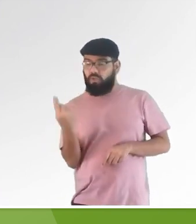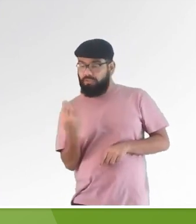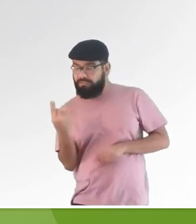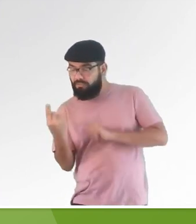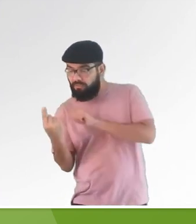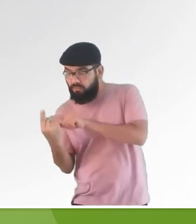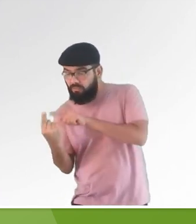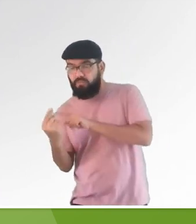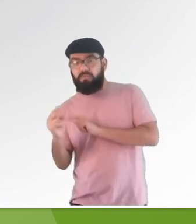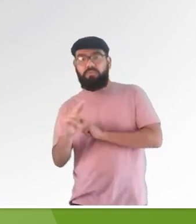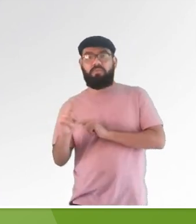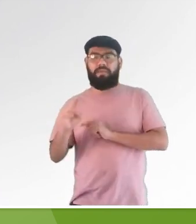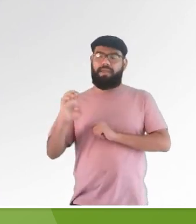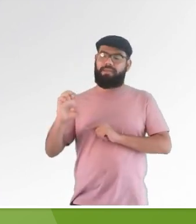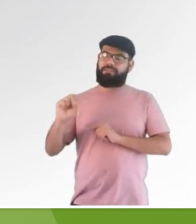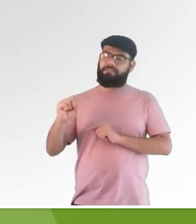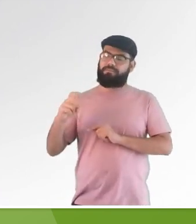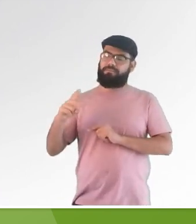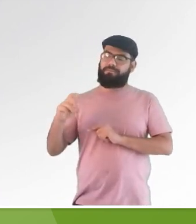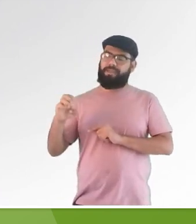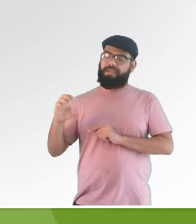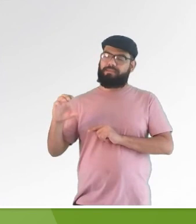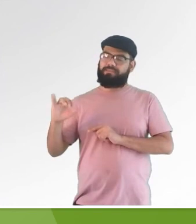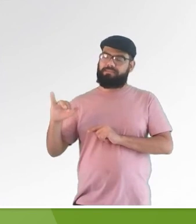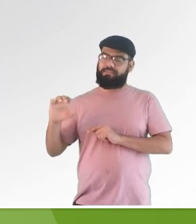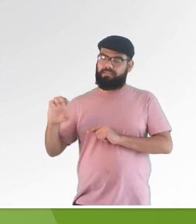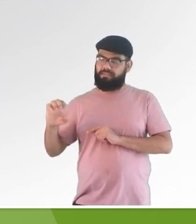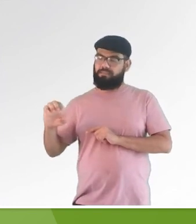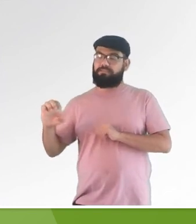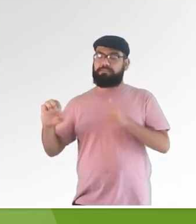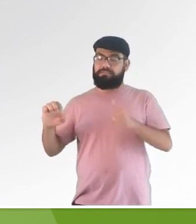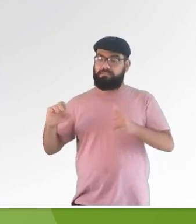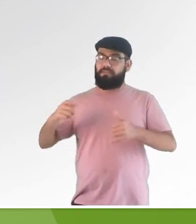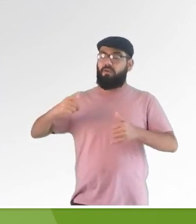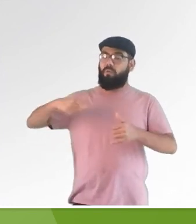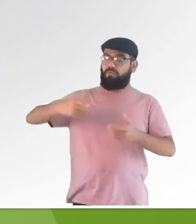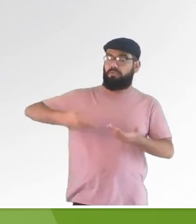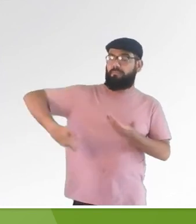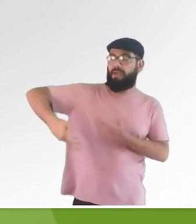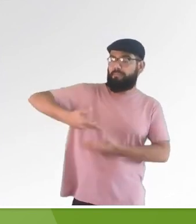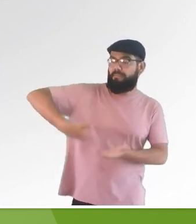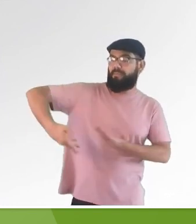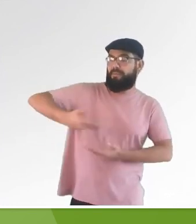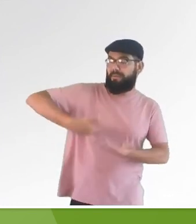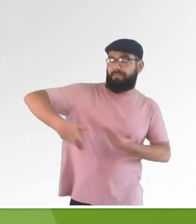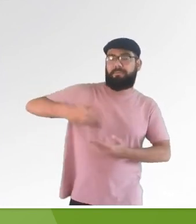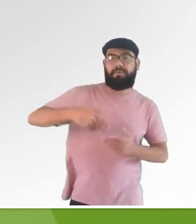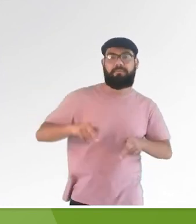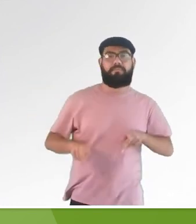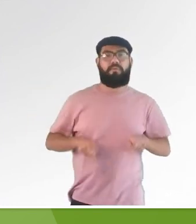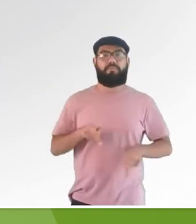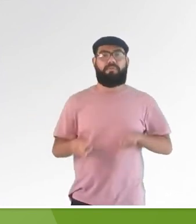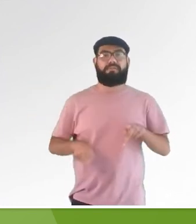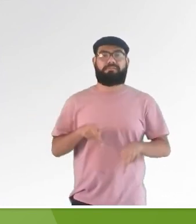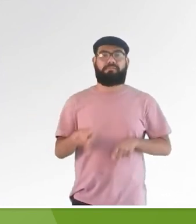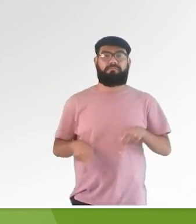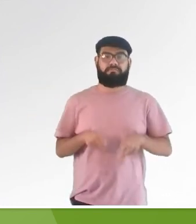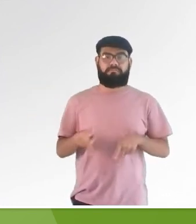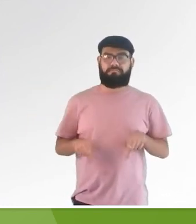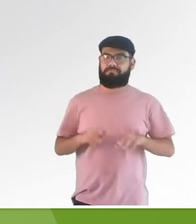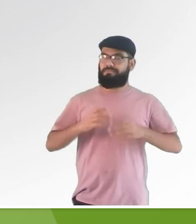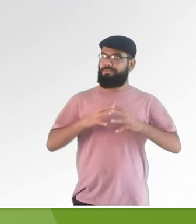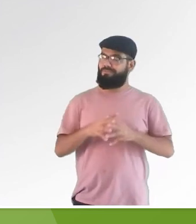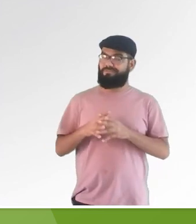com outros indivíduos da mesma espécie, a gente já chama de população. Então, não vamos confundir, tá